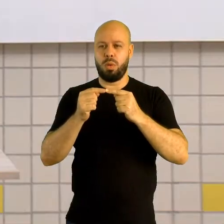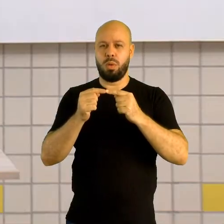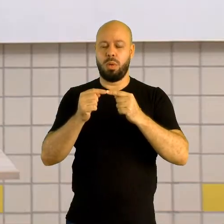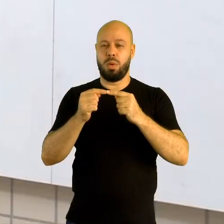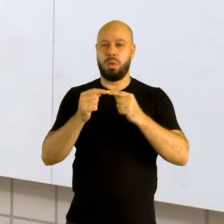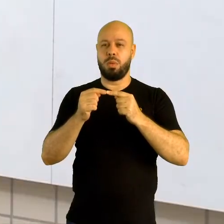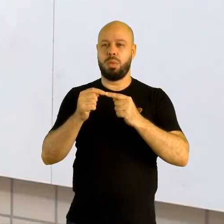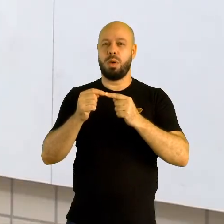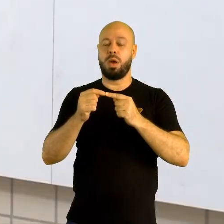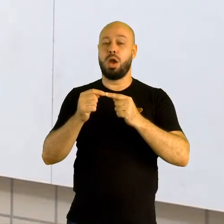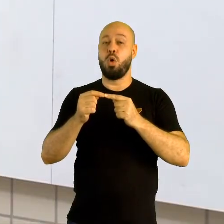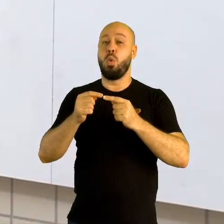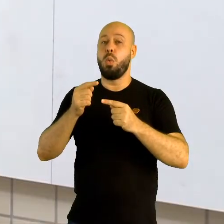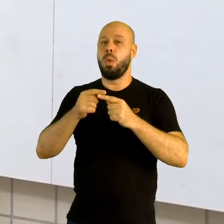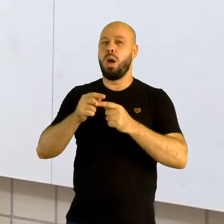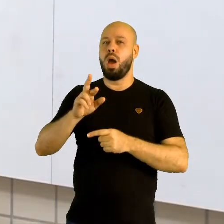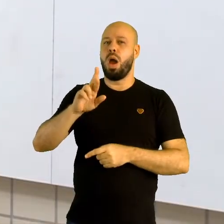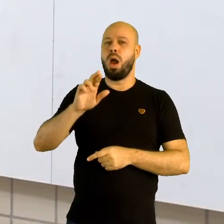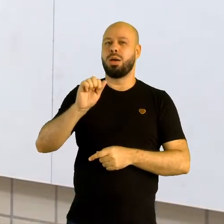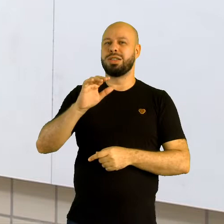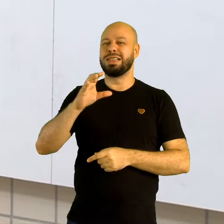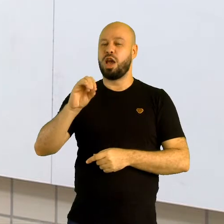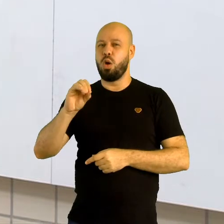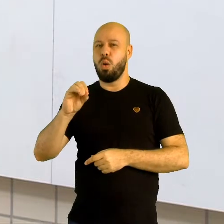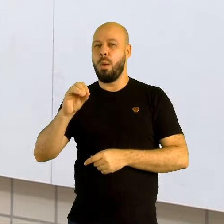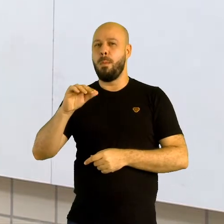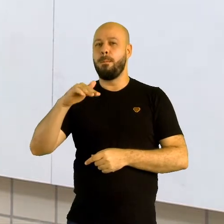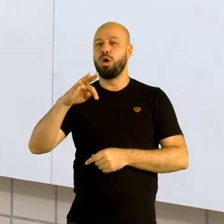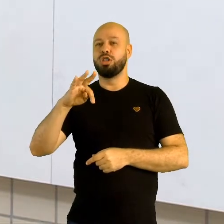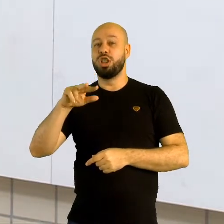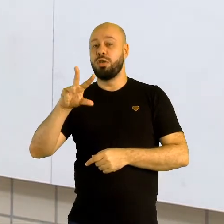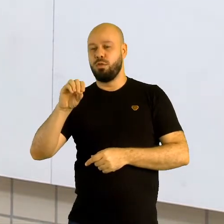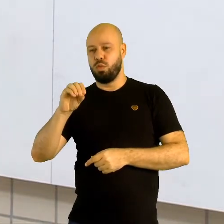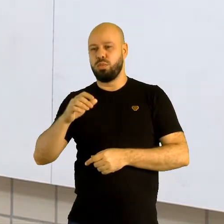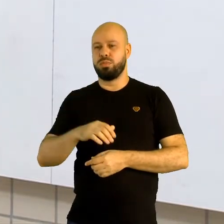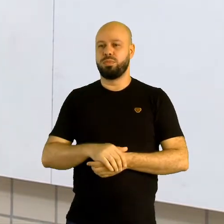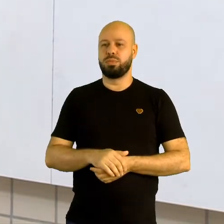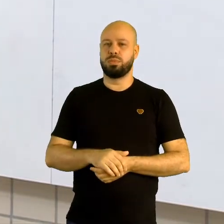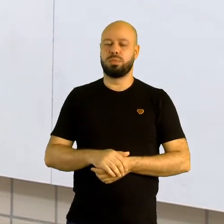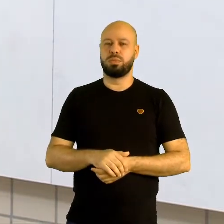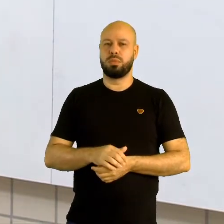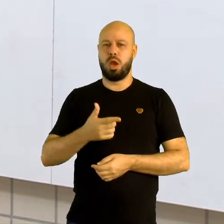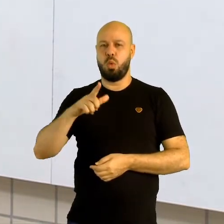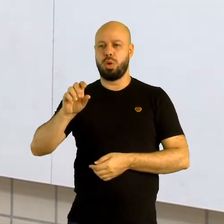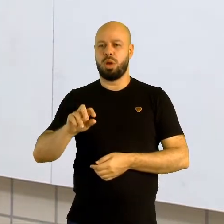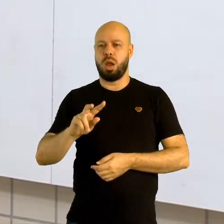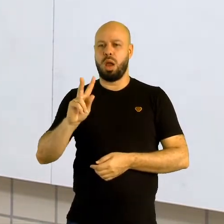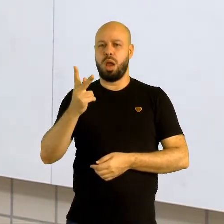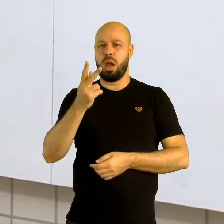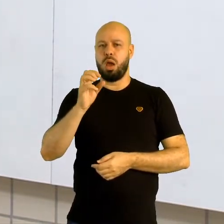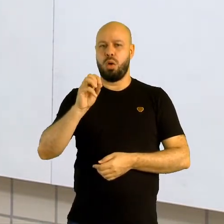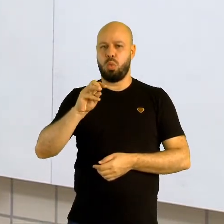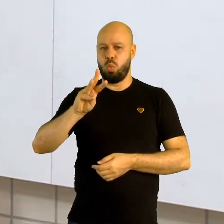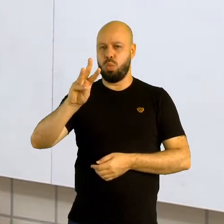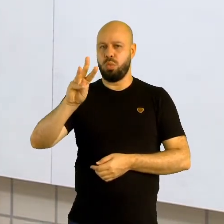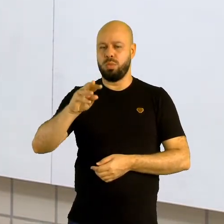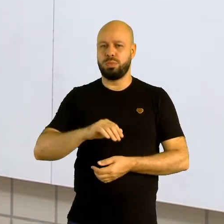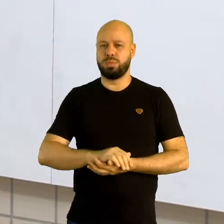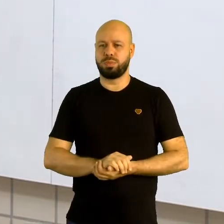razão. Nós temos também how, que tem a ver com maneira. Por exemplo,